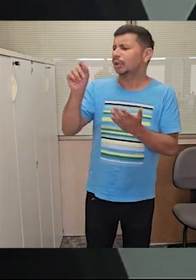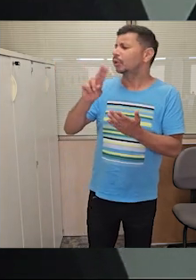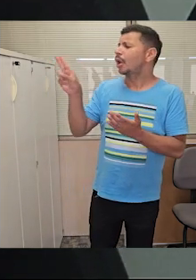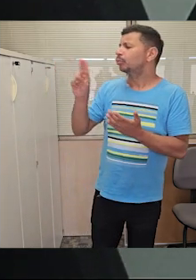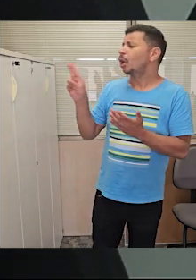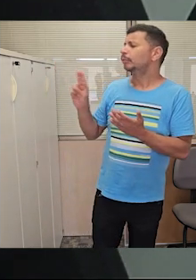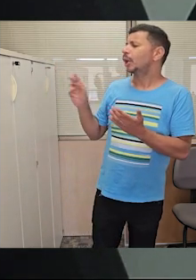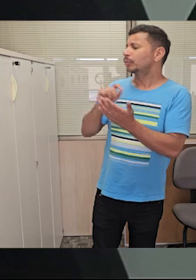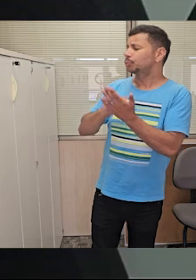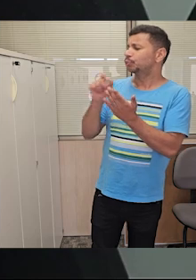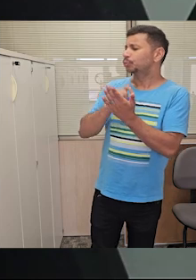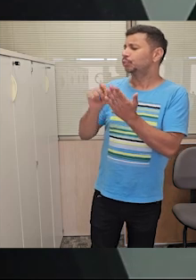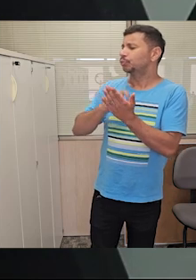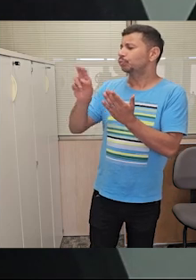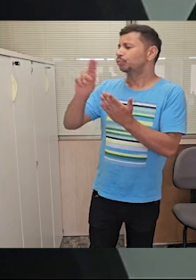do movimento,